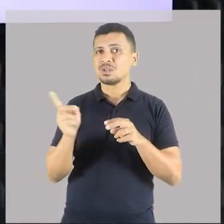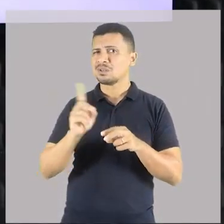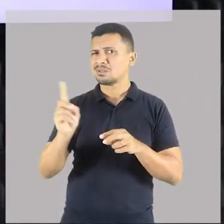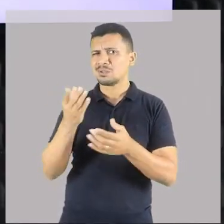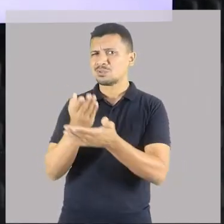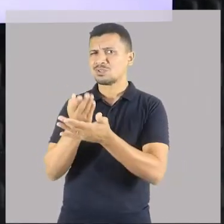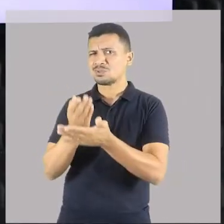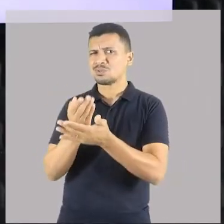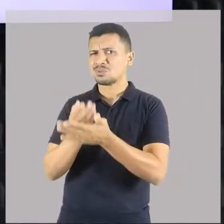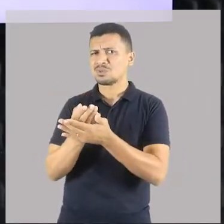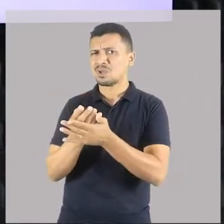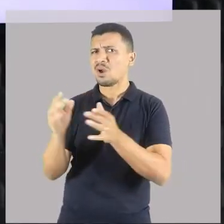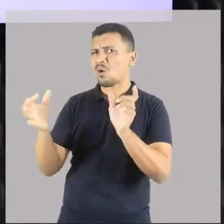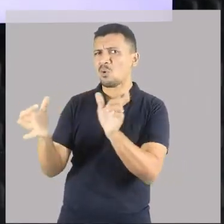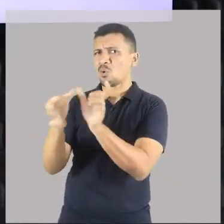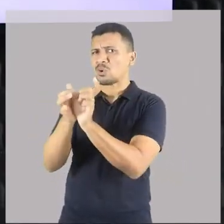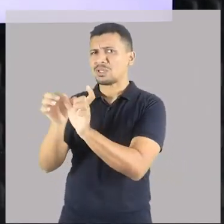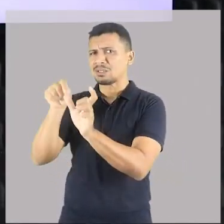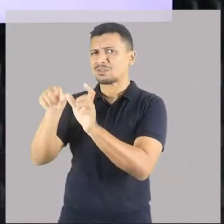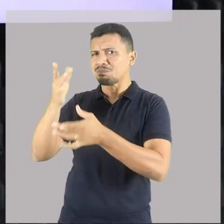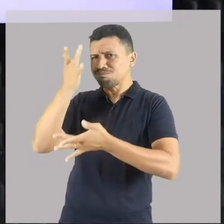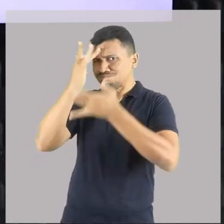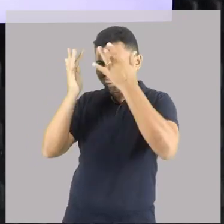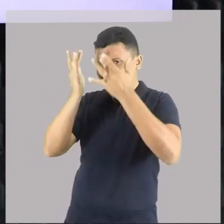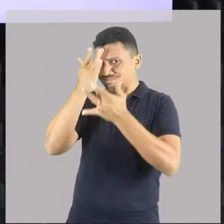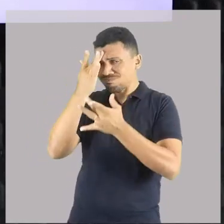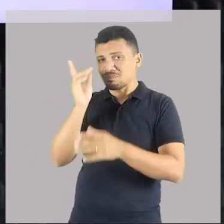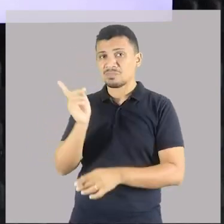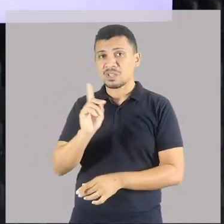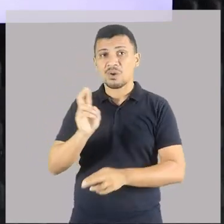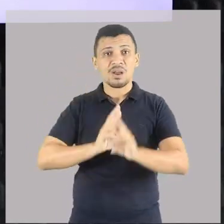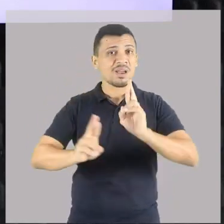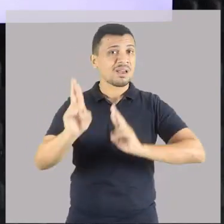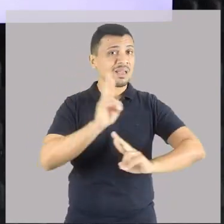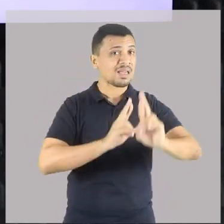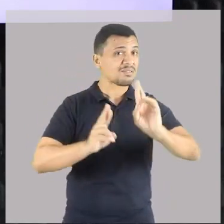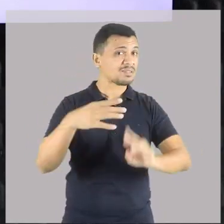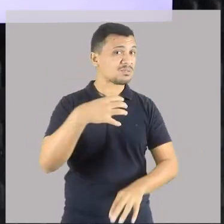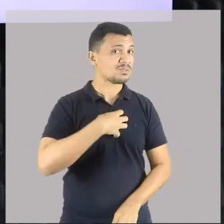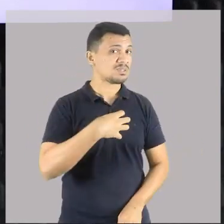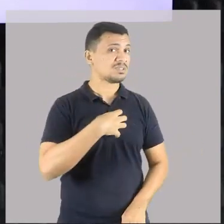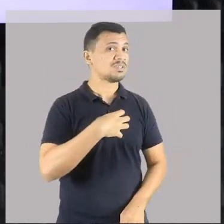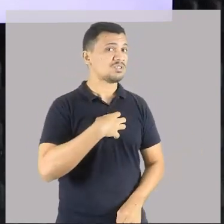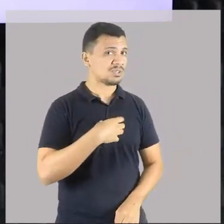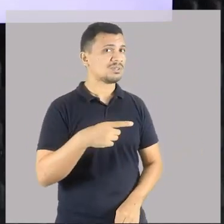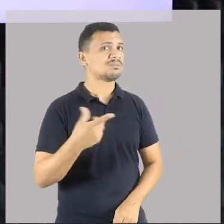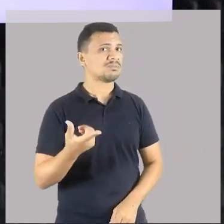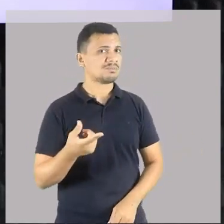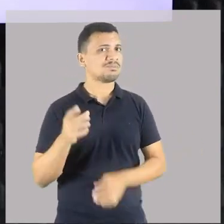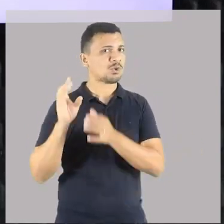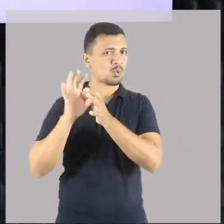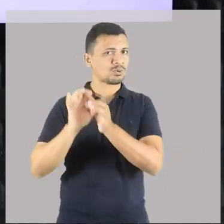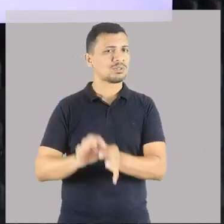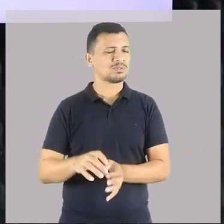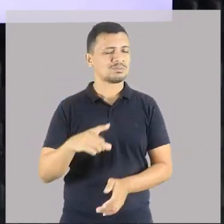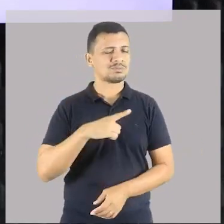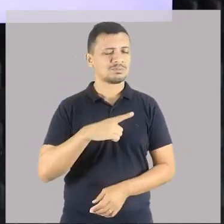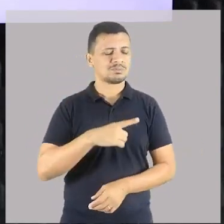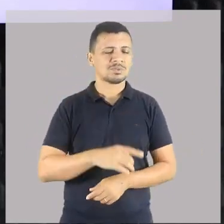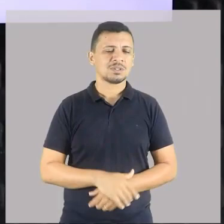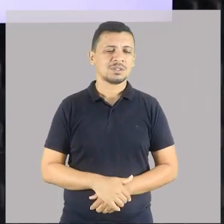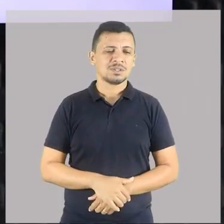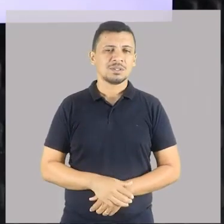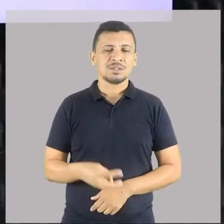os conectores. Você sempre tem que se preocupar com a relação de sentido que está sendo estabelecida, tá? Na